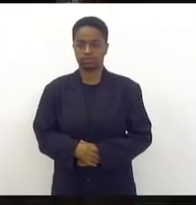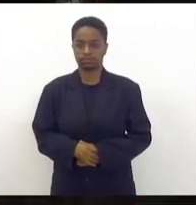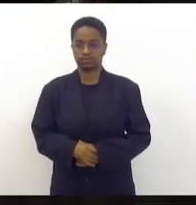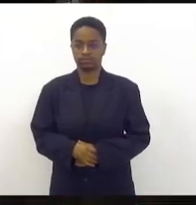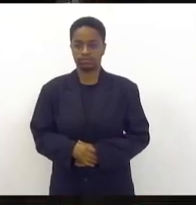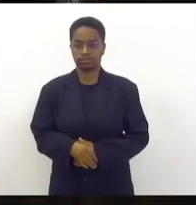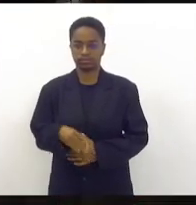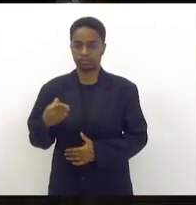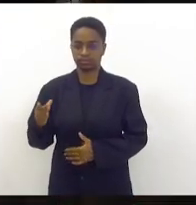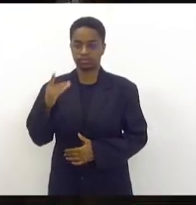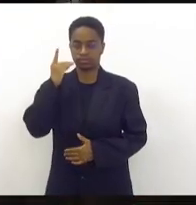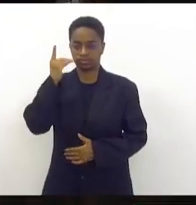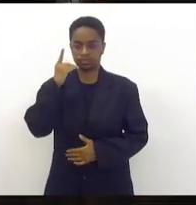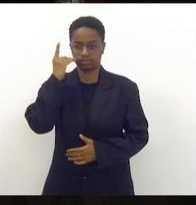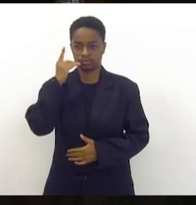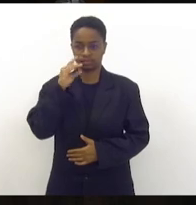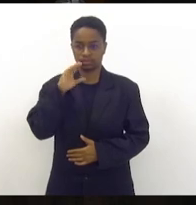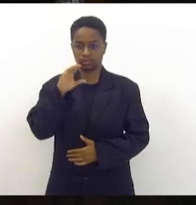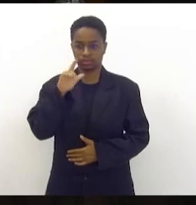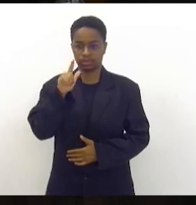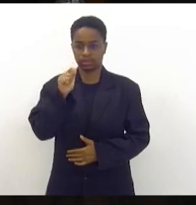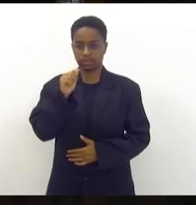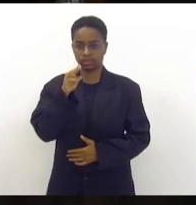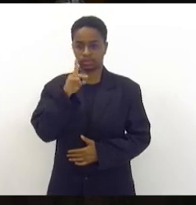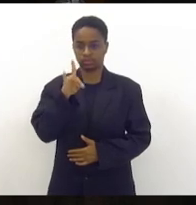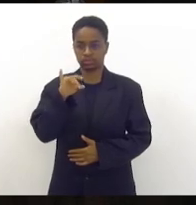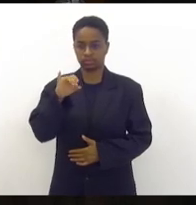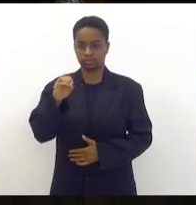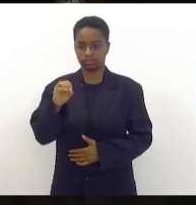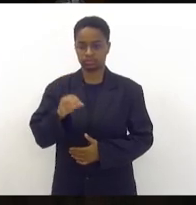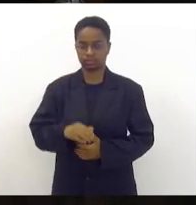Nosso nobre deputado Cláudio Caiado.